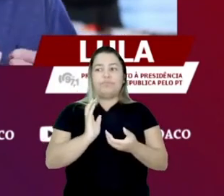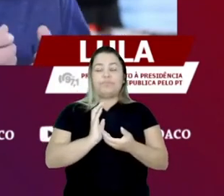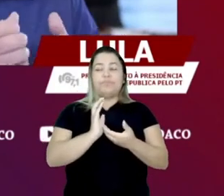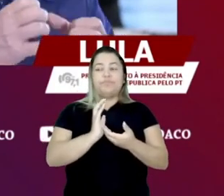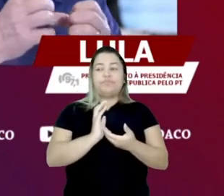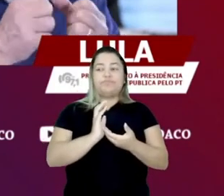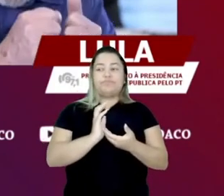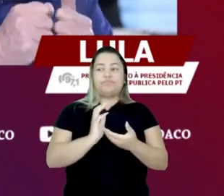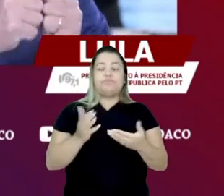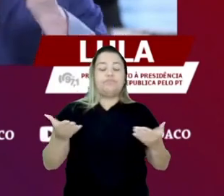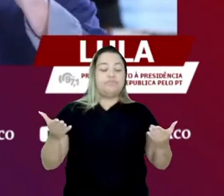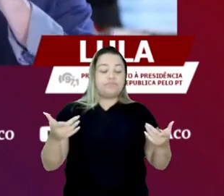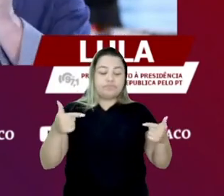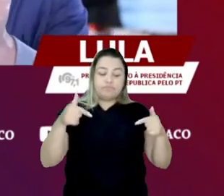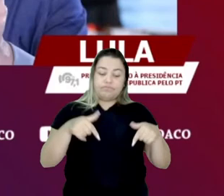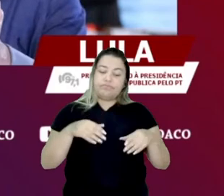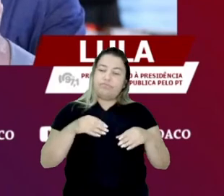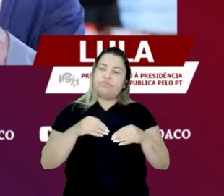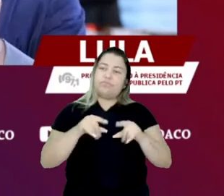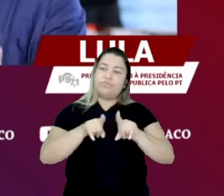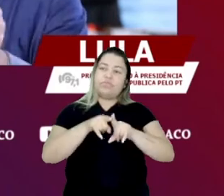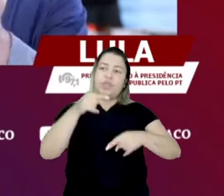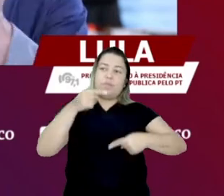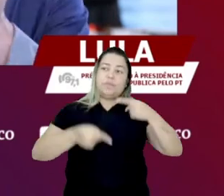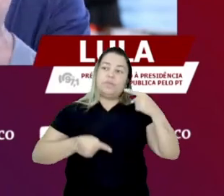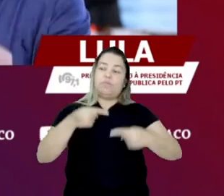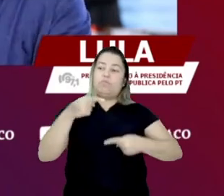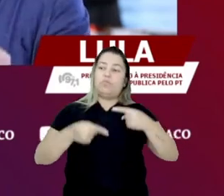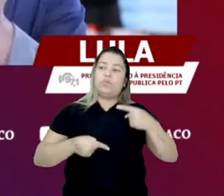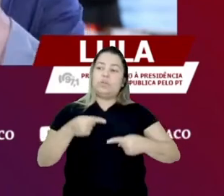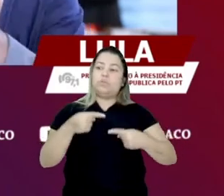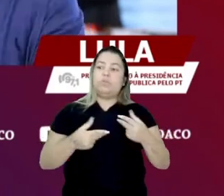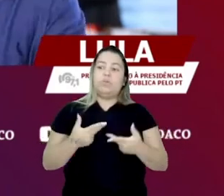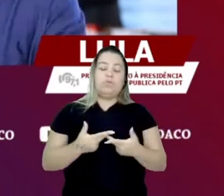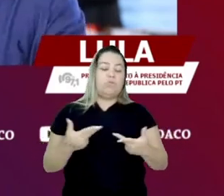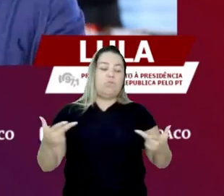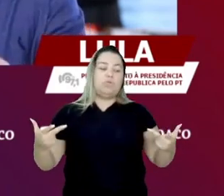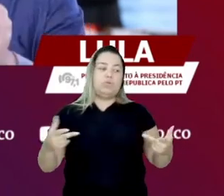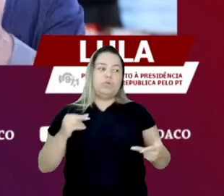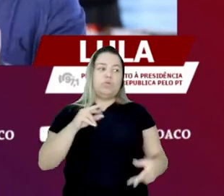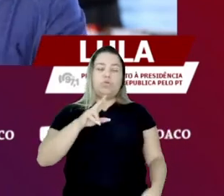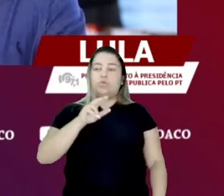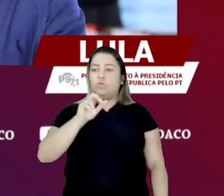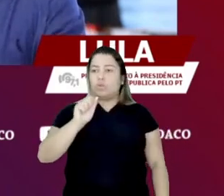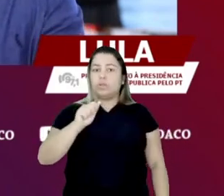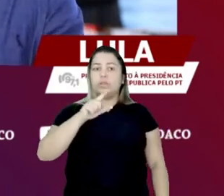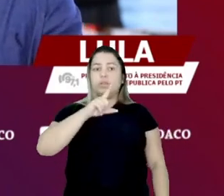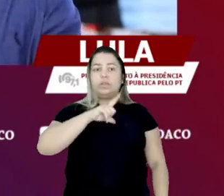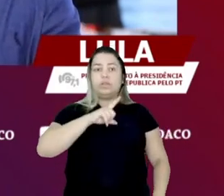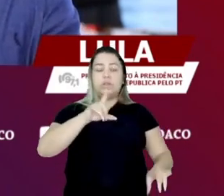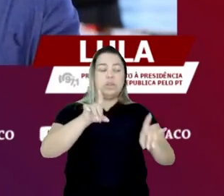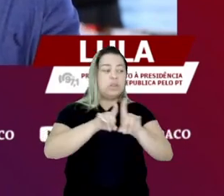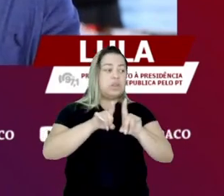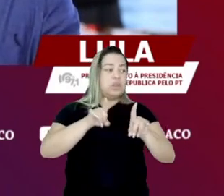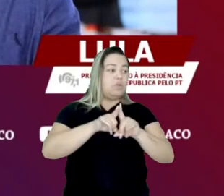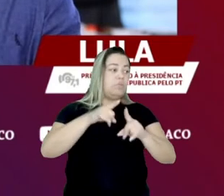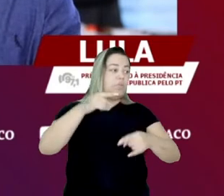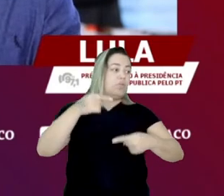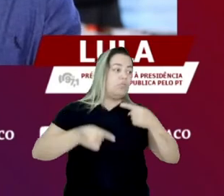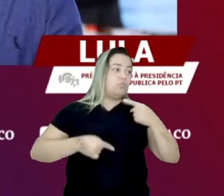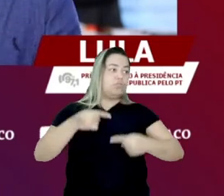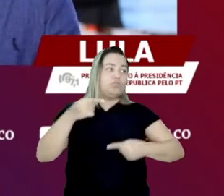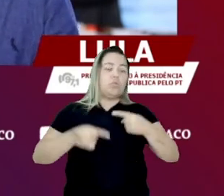projeto que seja armado e montado entre trabalhadores, empresários, governo e universidade.